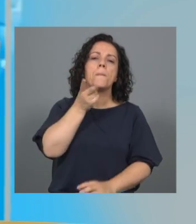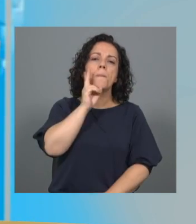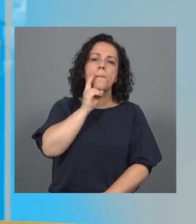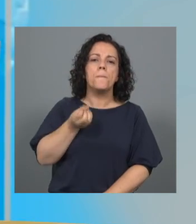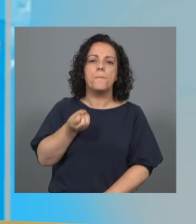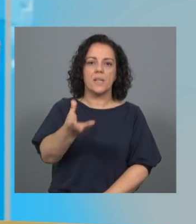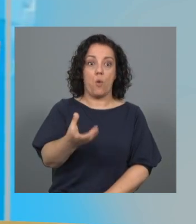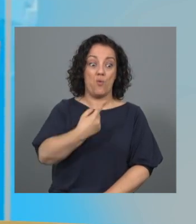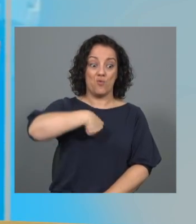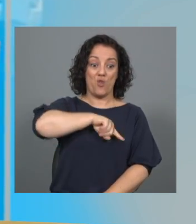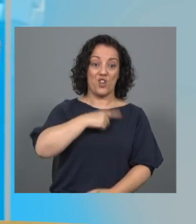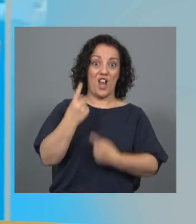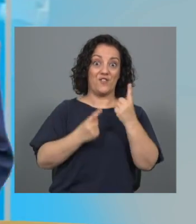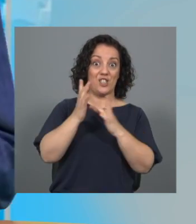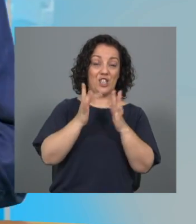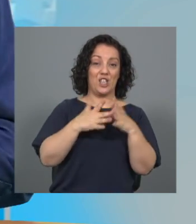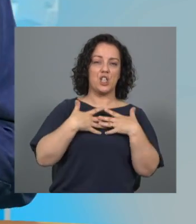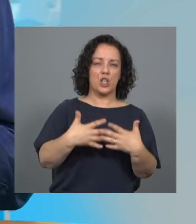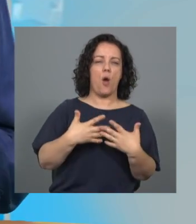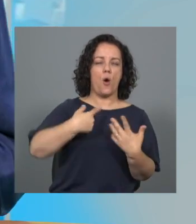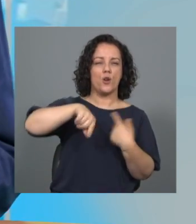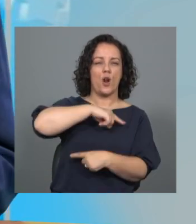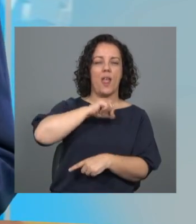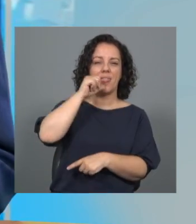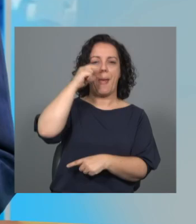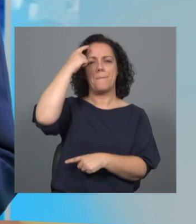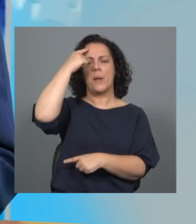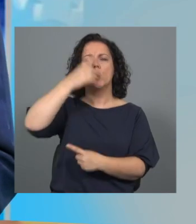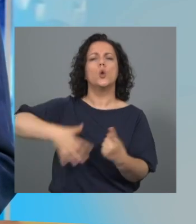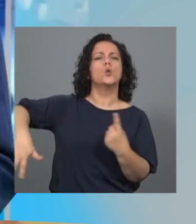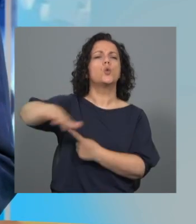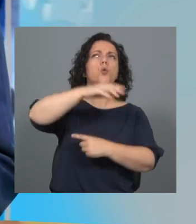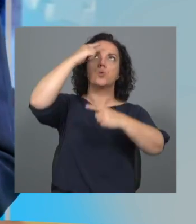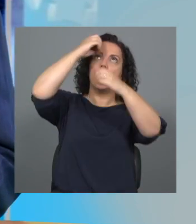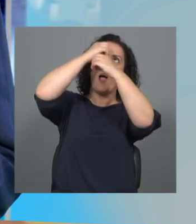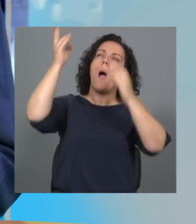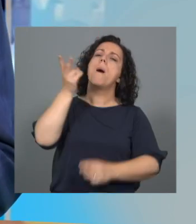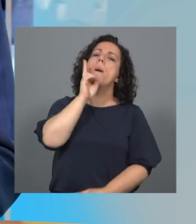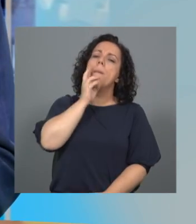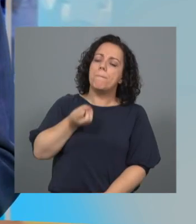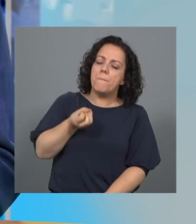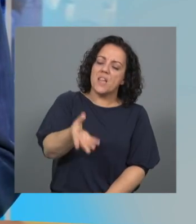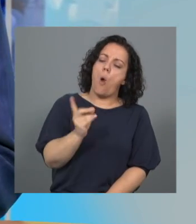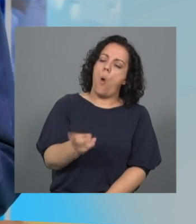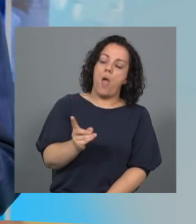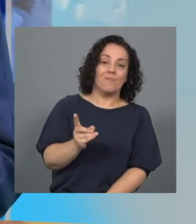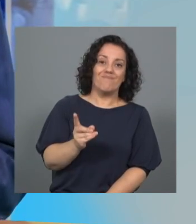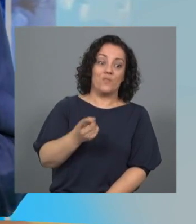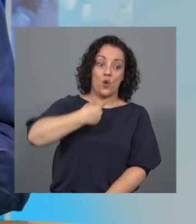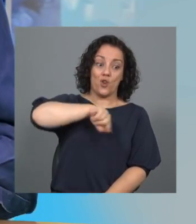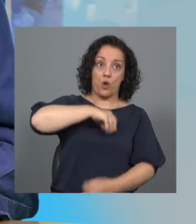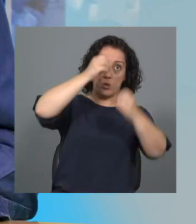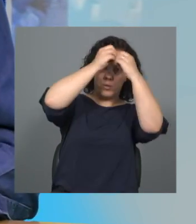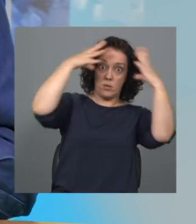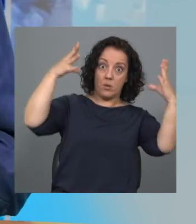vezes, os cristãos tendemos a pensar que toda a gente pensa da mesma forma sobre o perdão, mas não é verdade. E há uma concepção cristã do perdão que não é